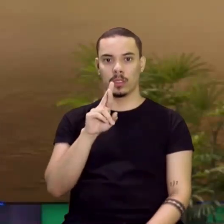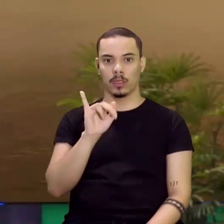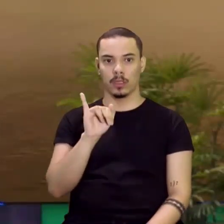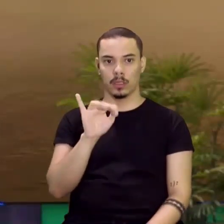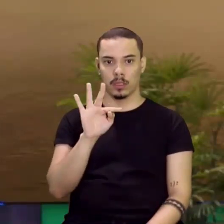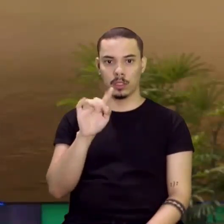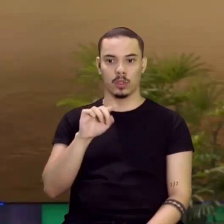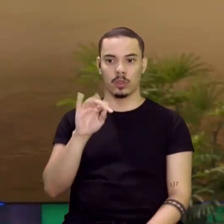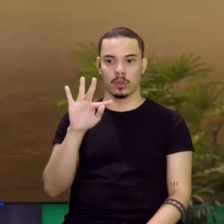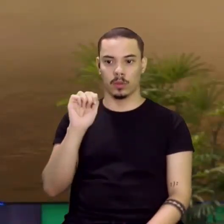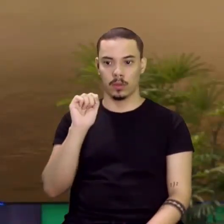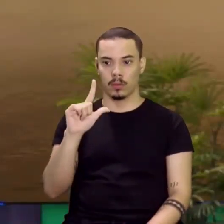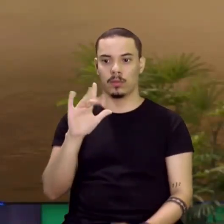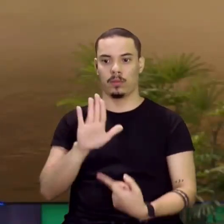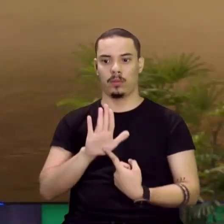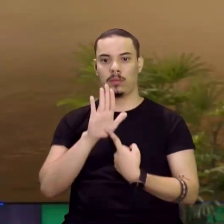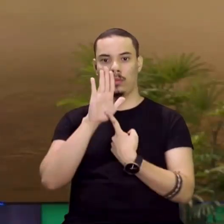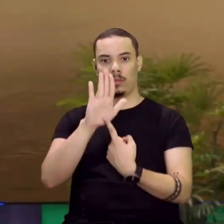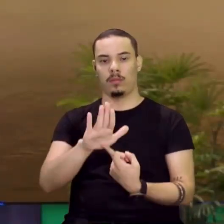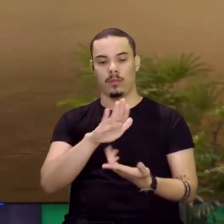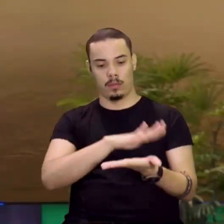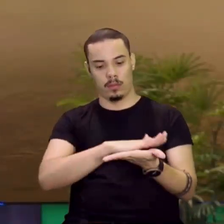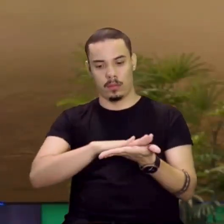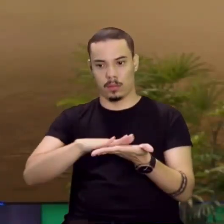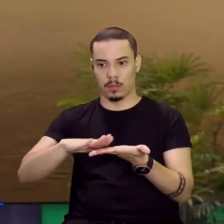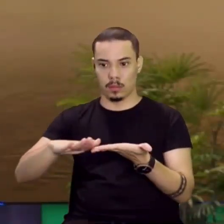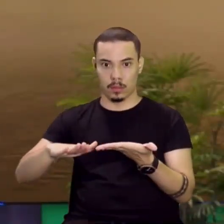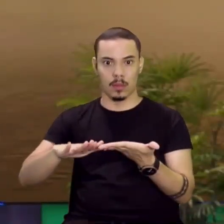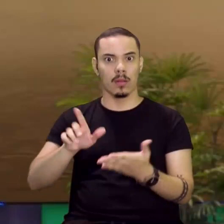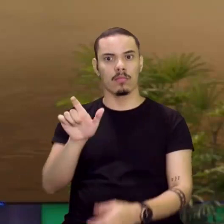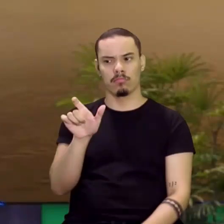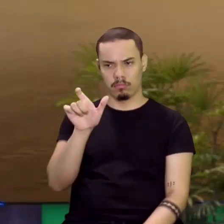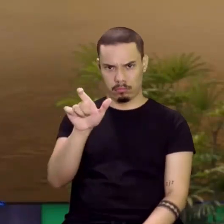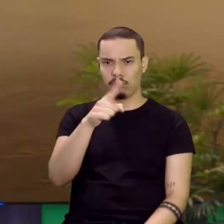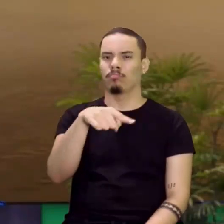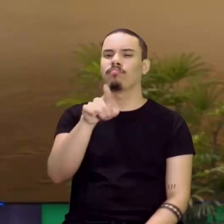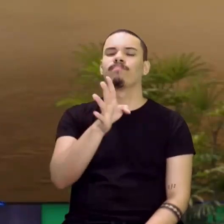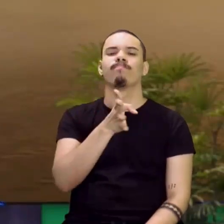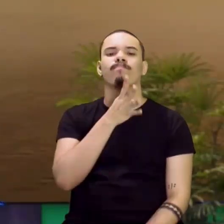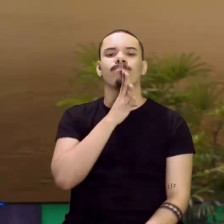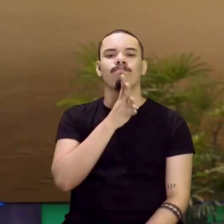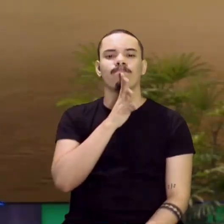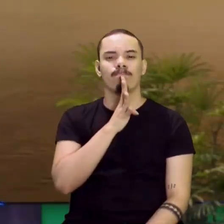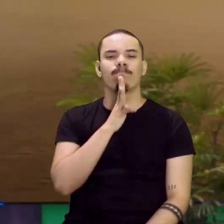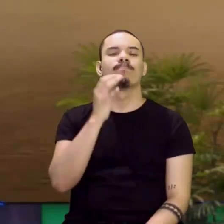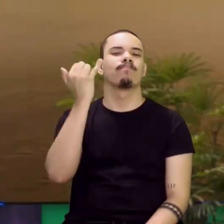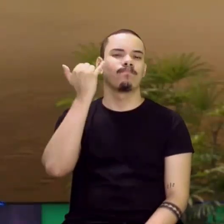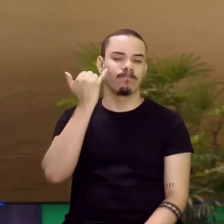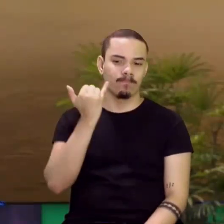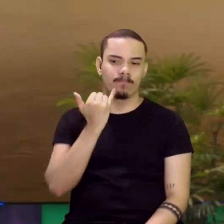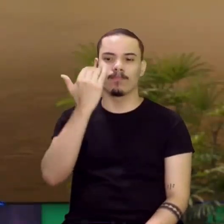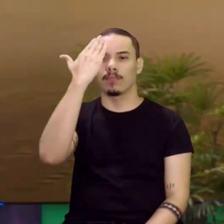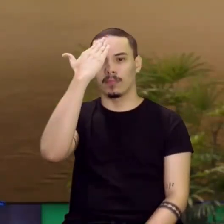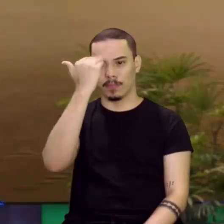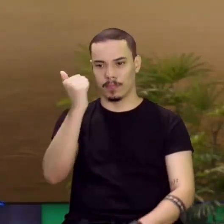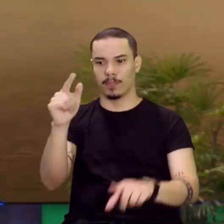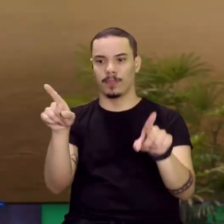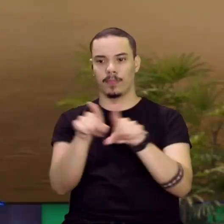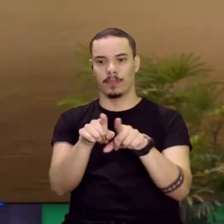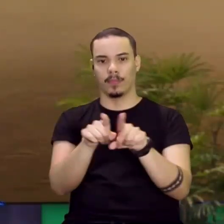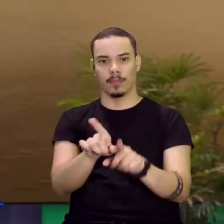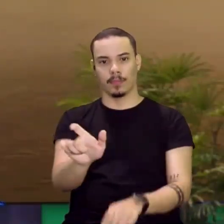mostrando determinados sedimentos. Eu vou falar uma palavra que você já ouviu bastante. O Vitor também já sabe bastante essa